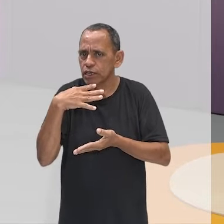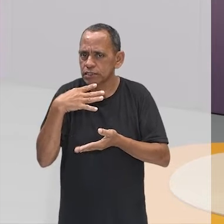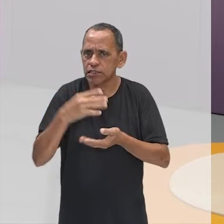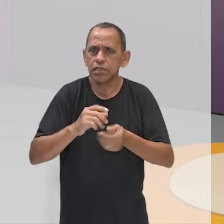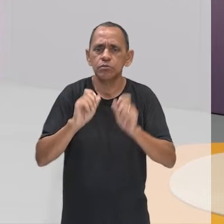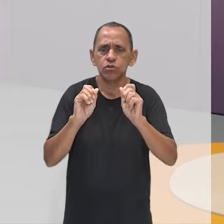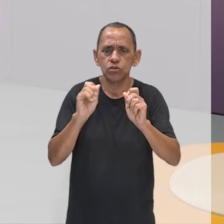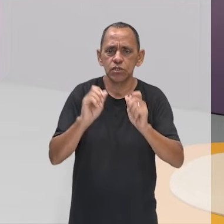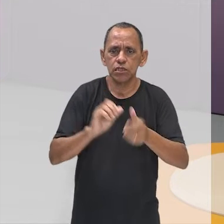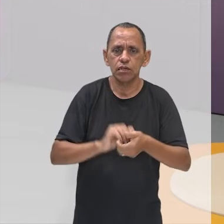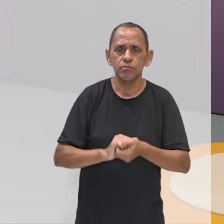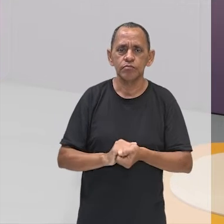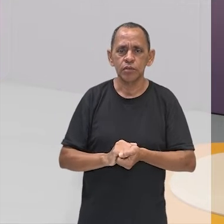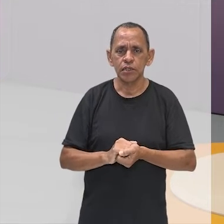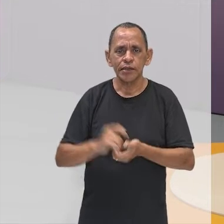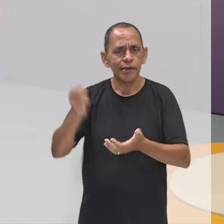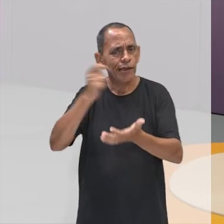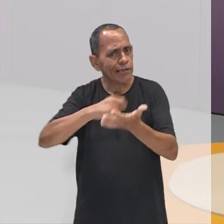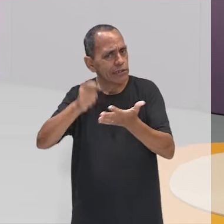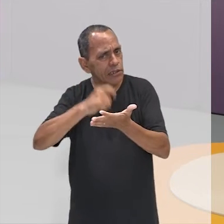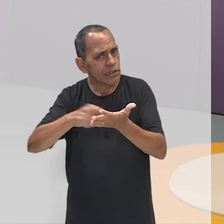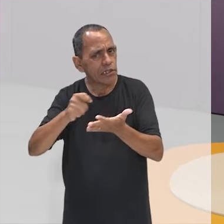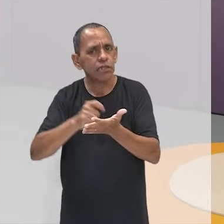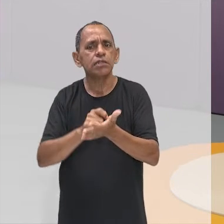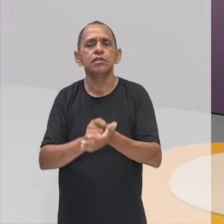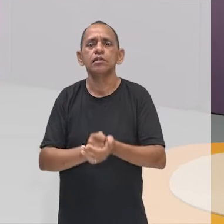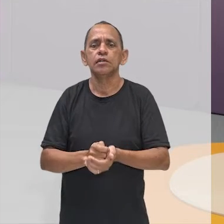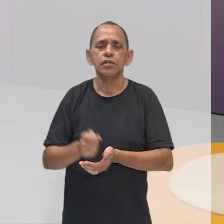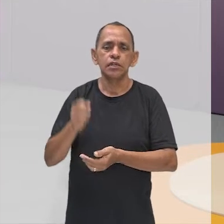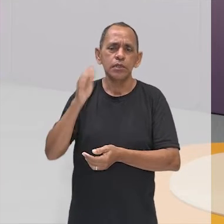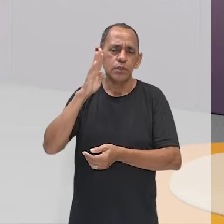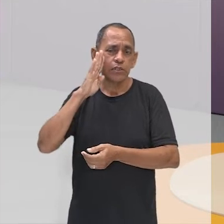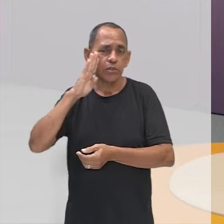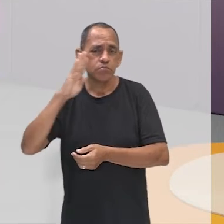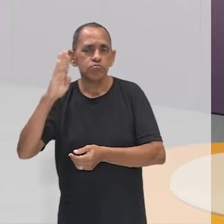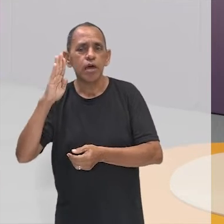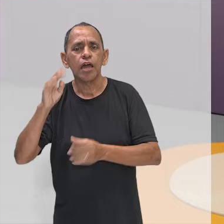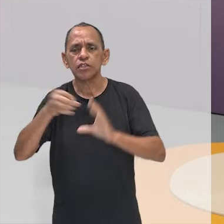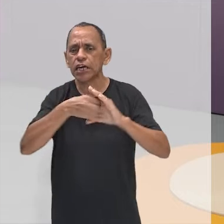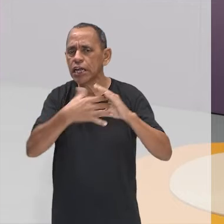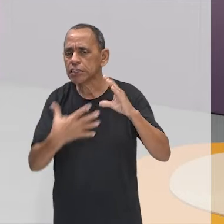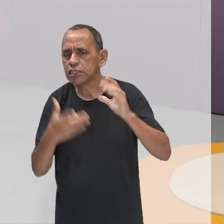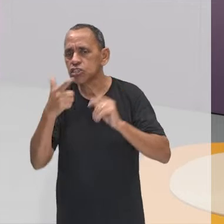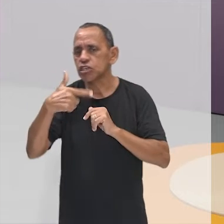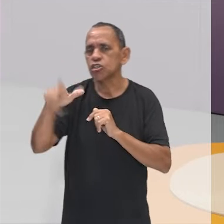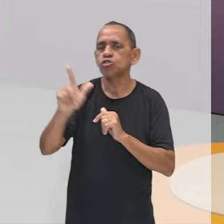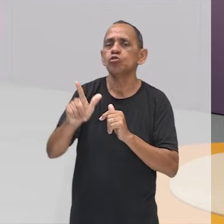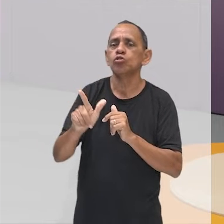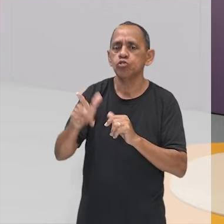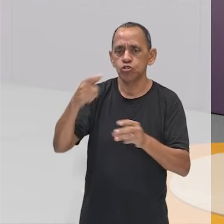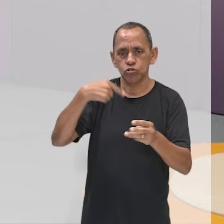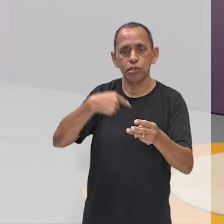sobre a escrita e outros aspectos da cultura maia provém de 3